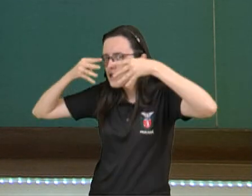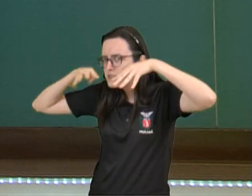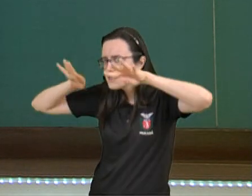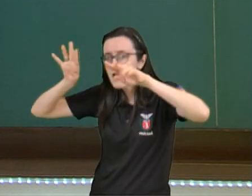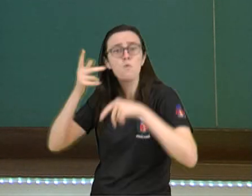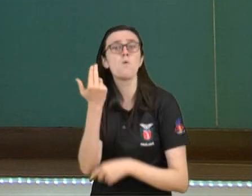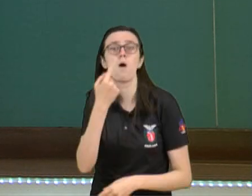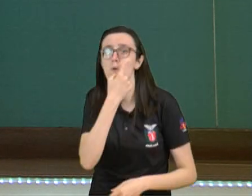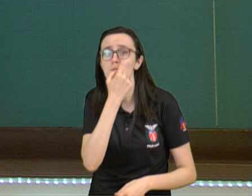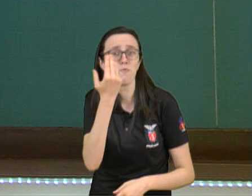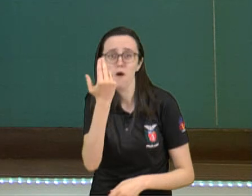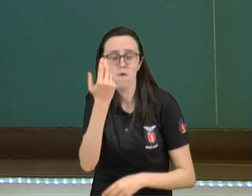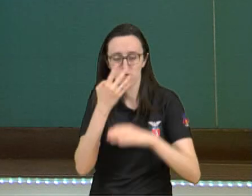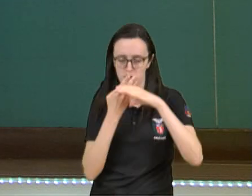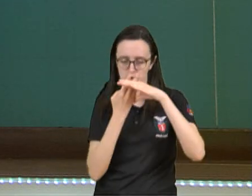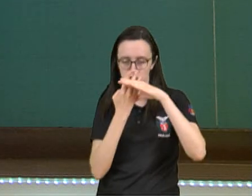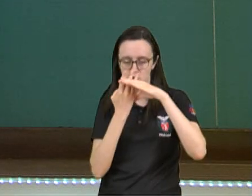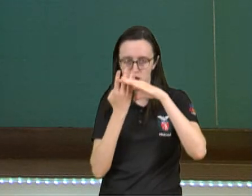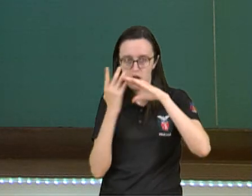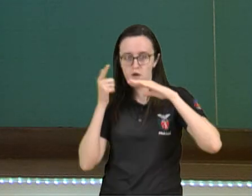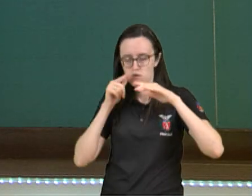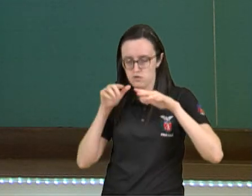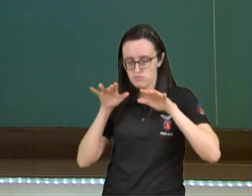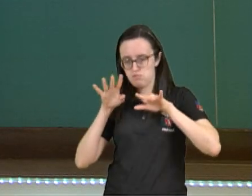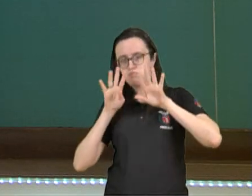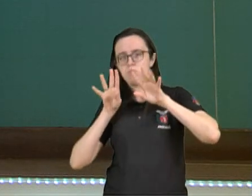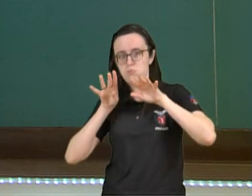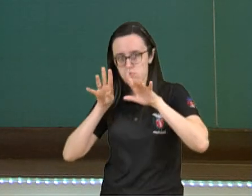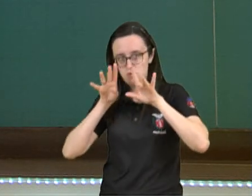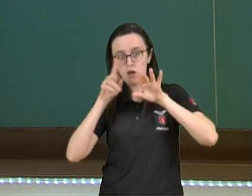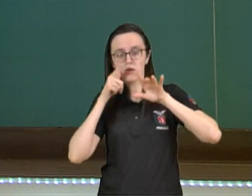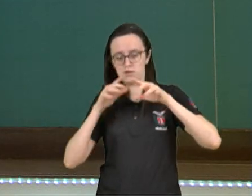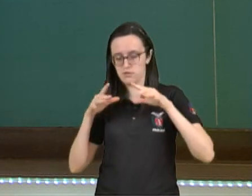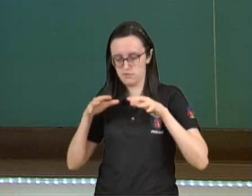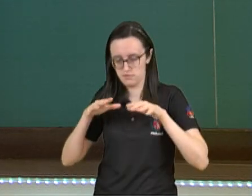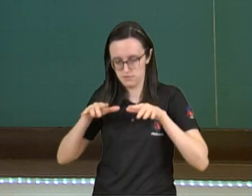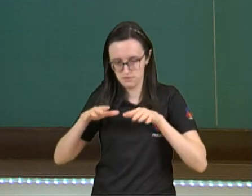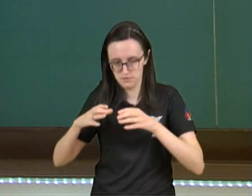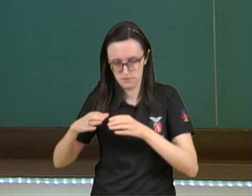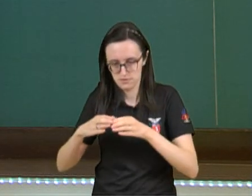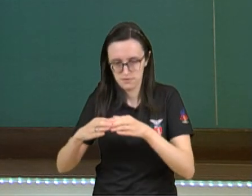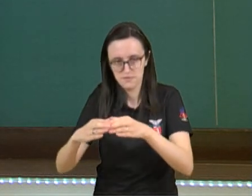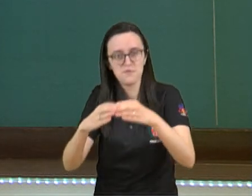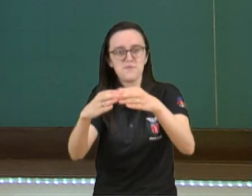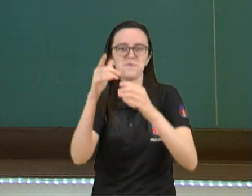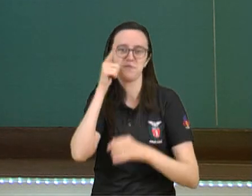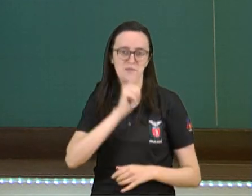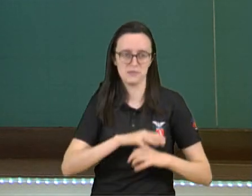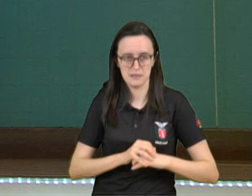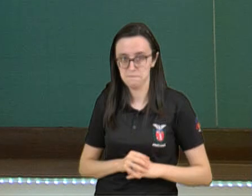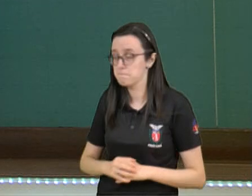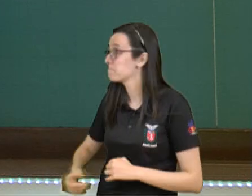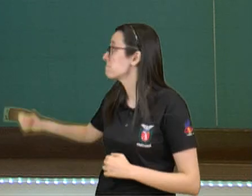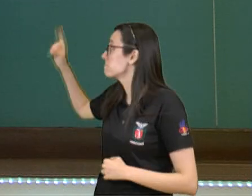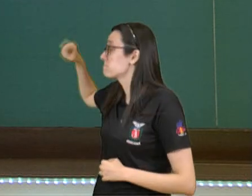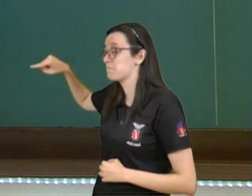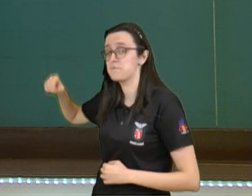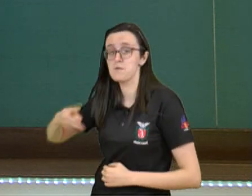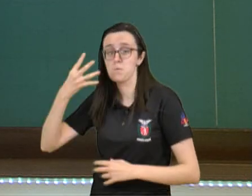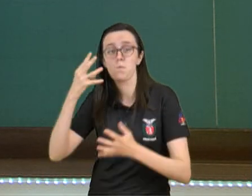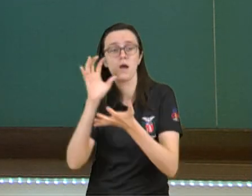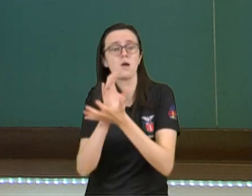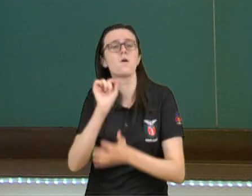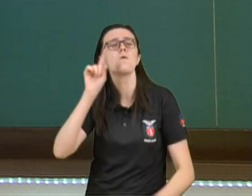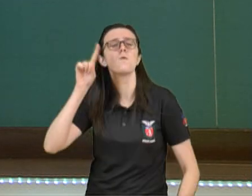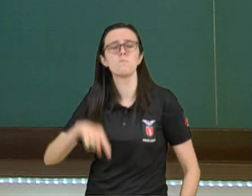também vibram, fazendo com que tenha a movimentação desse organismo na água, por exemplo. E por último, nós temos